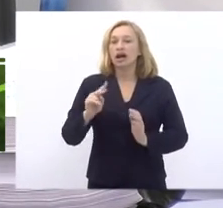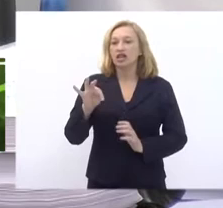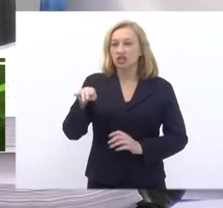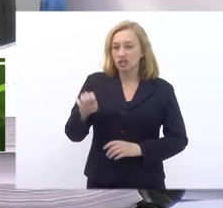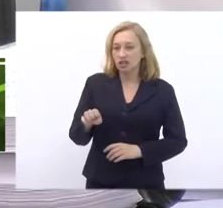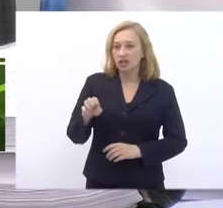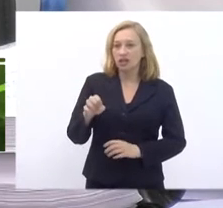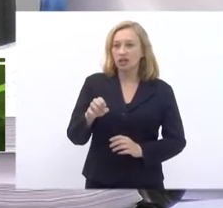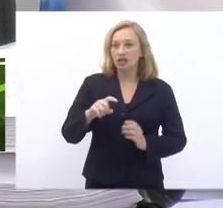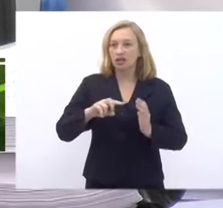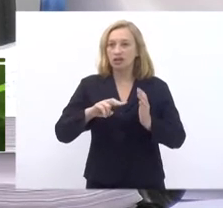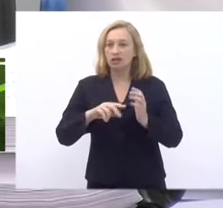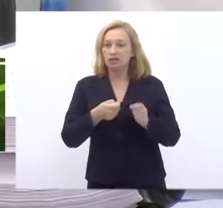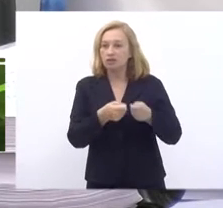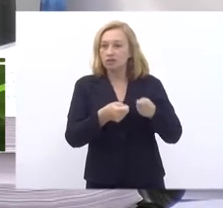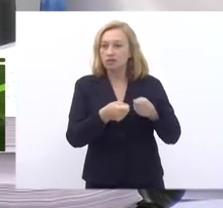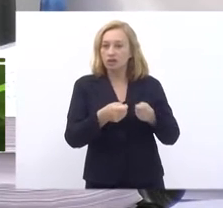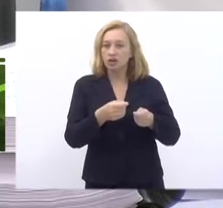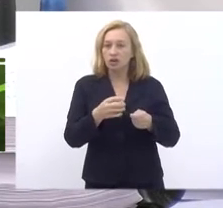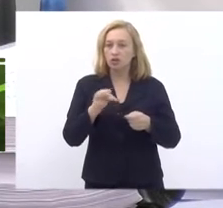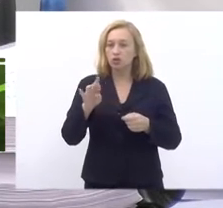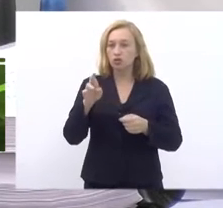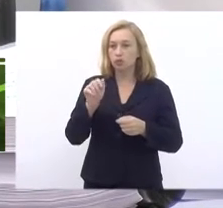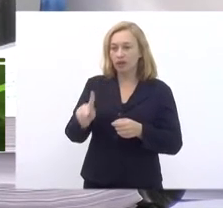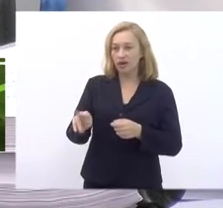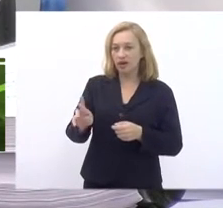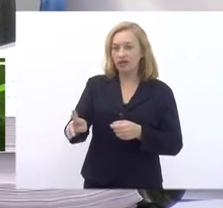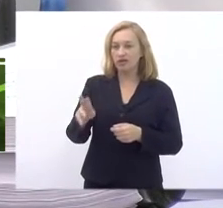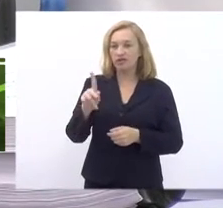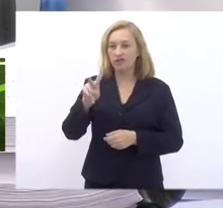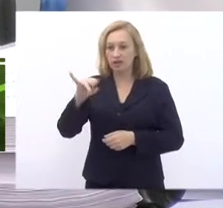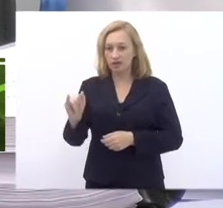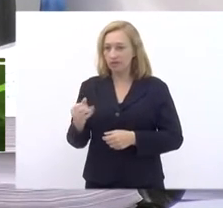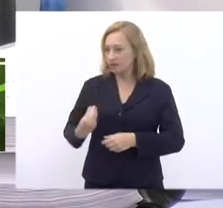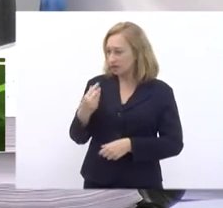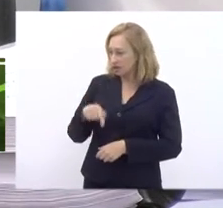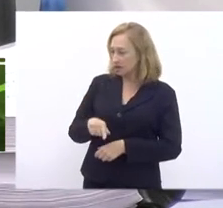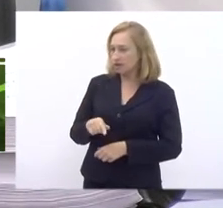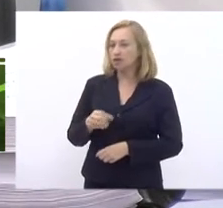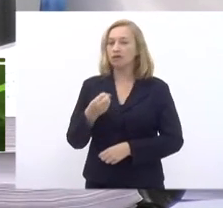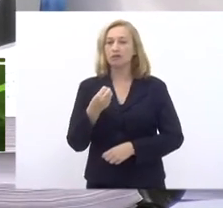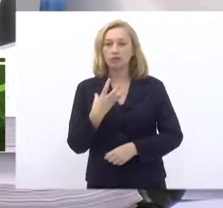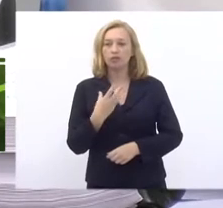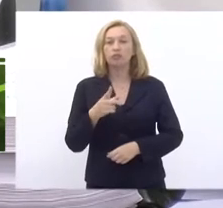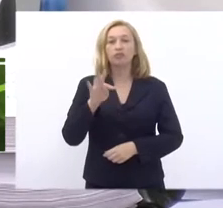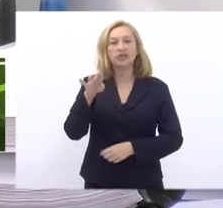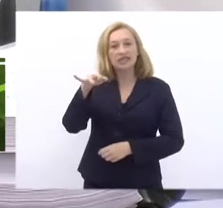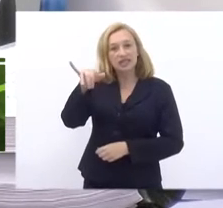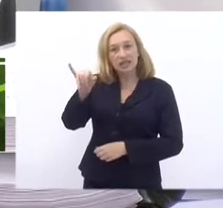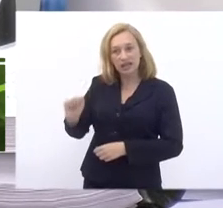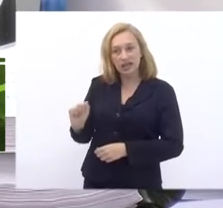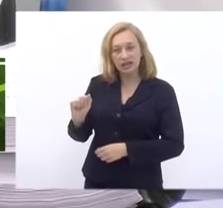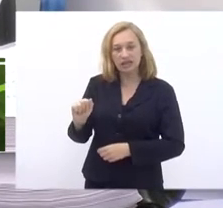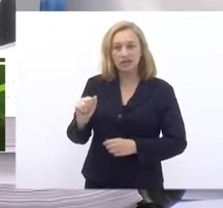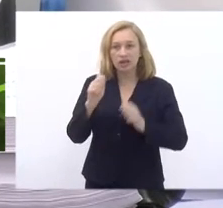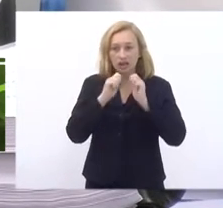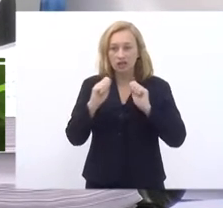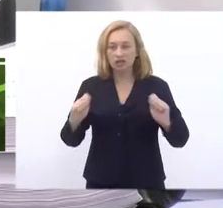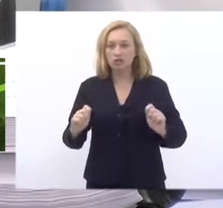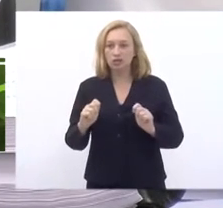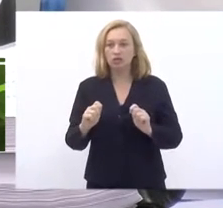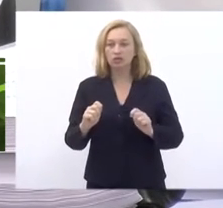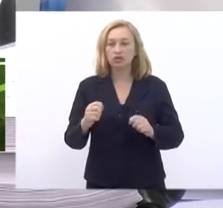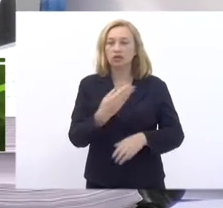Supervia? Supervia. Presente, Supervia. A senhora Priscila, assessora-chefe do